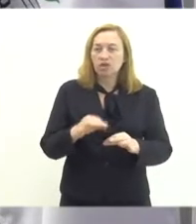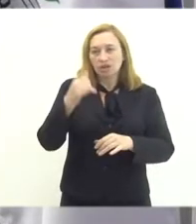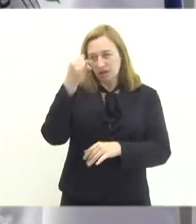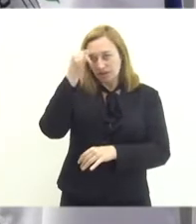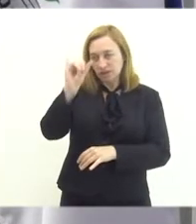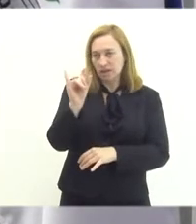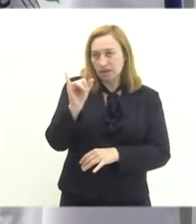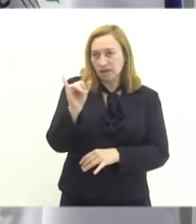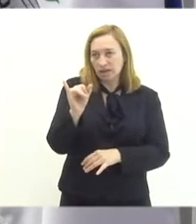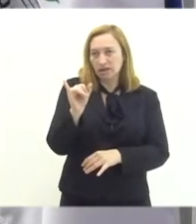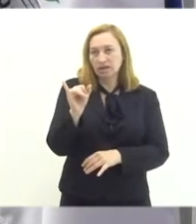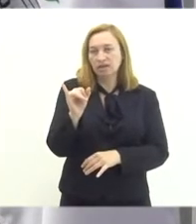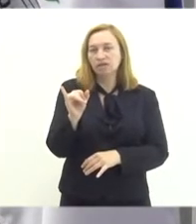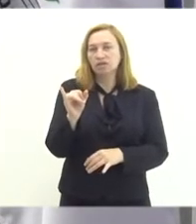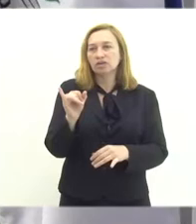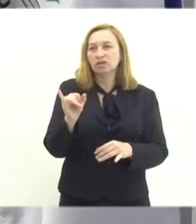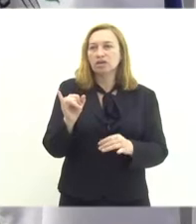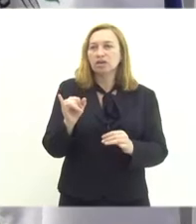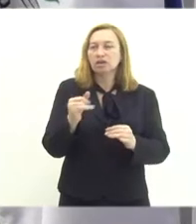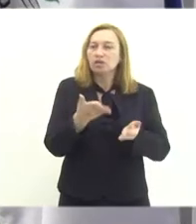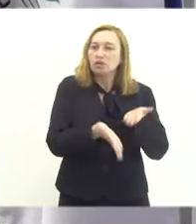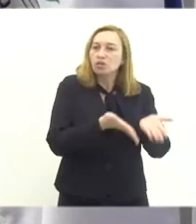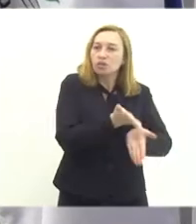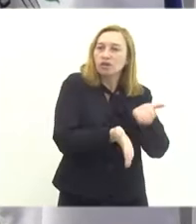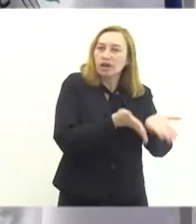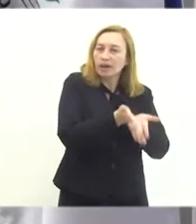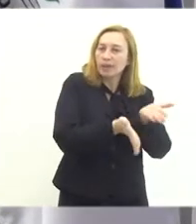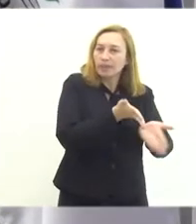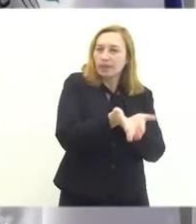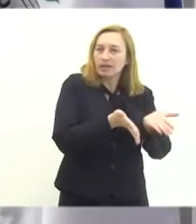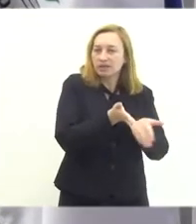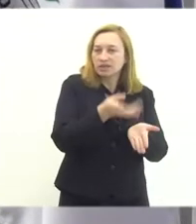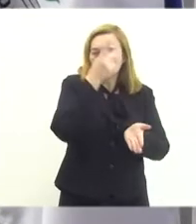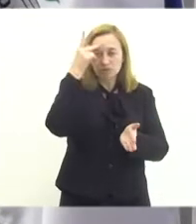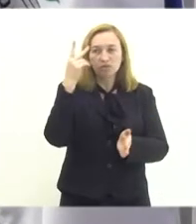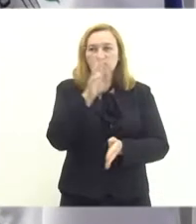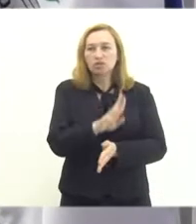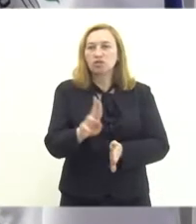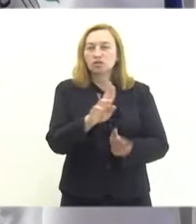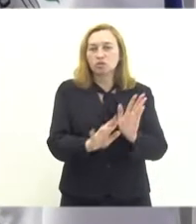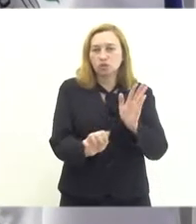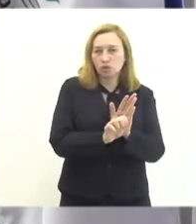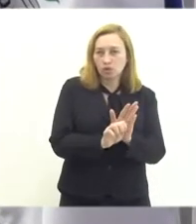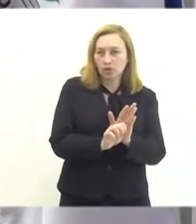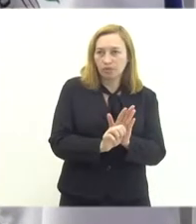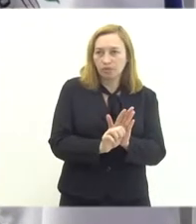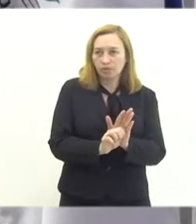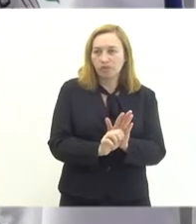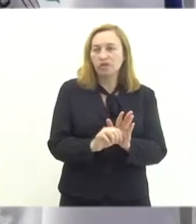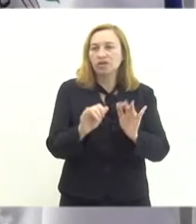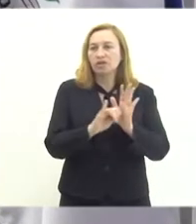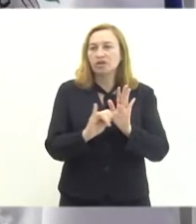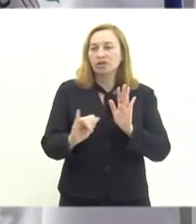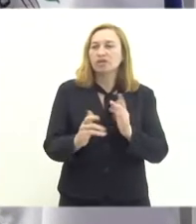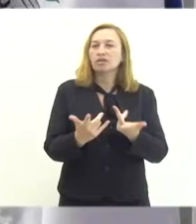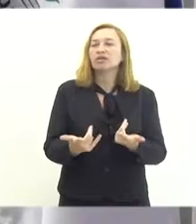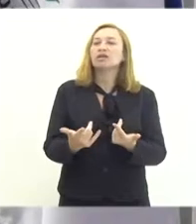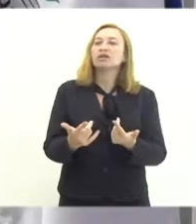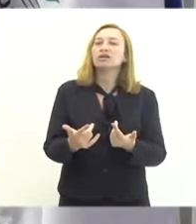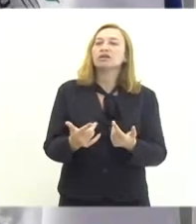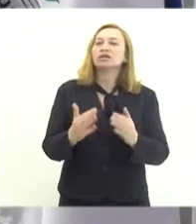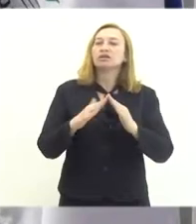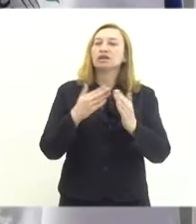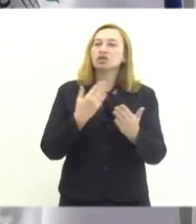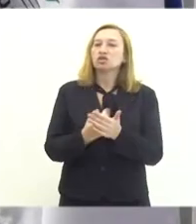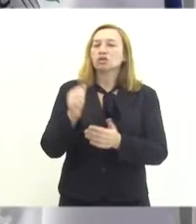são e o também o acolhimento EA retenção dos usuários de drogas conforme publicado na página da